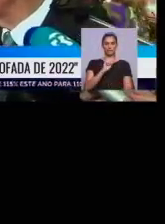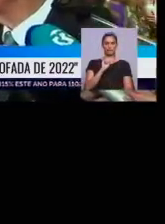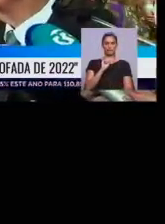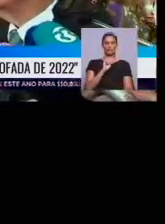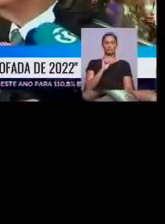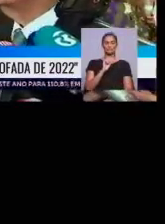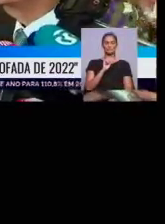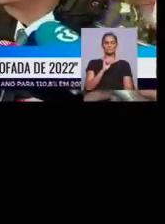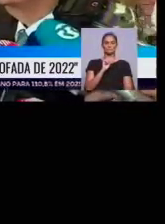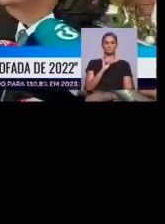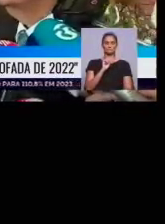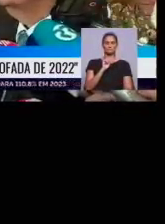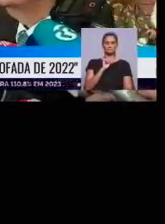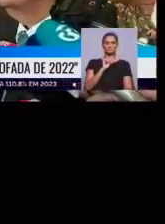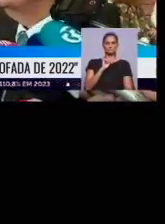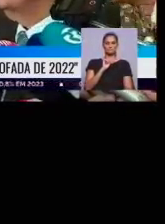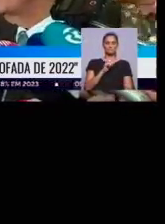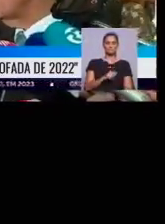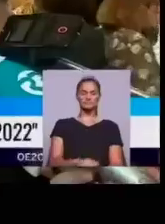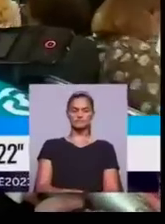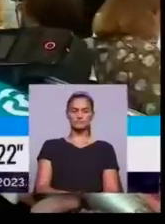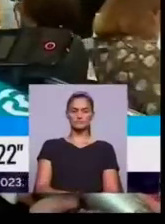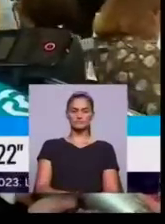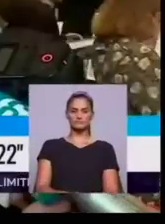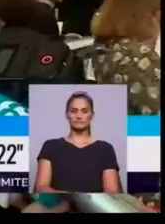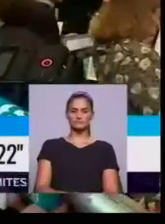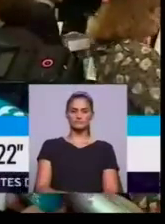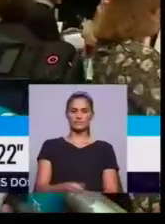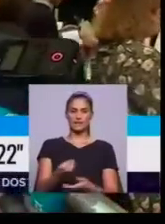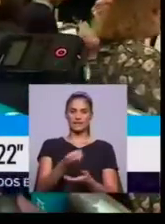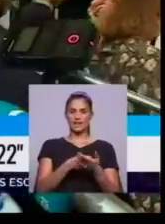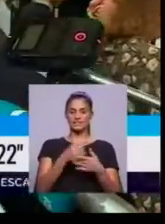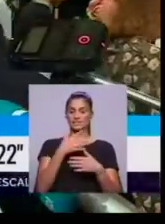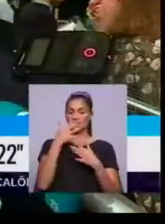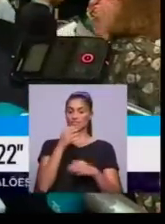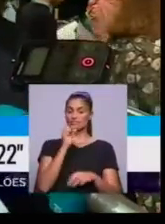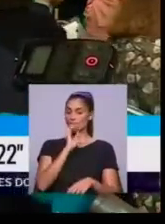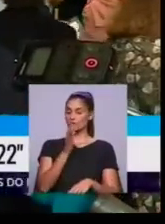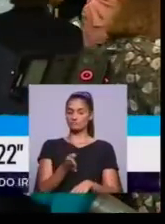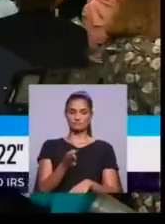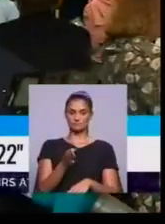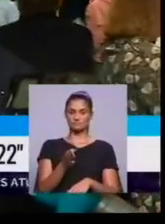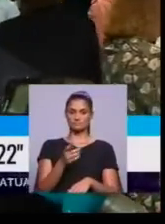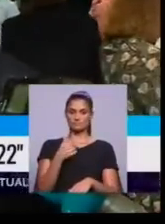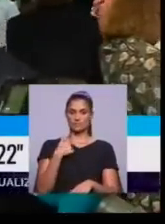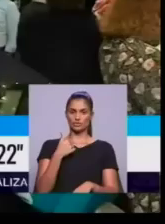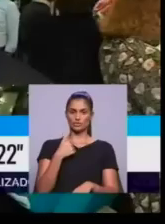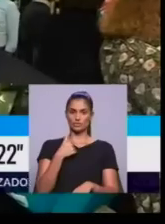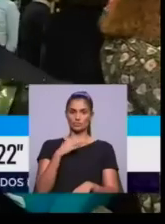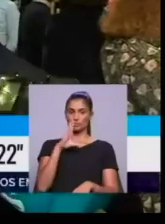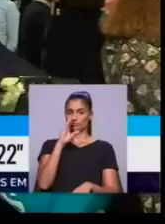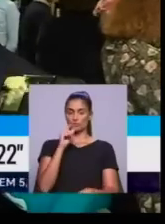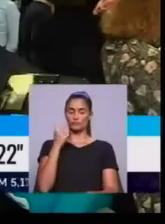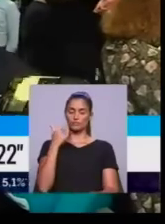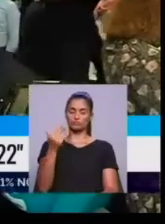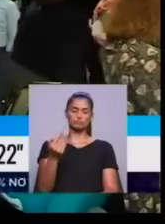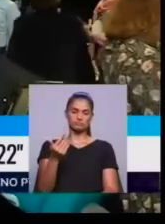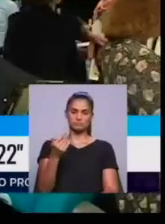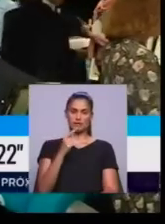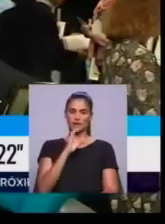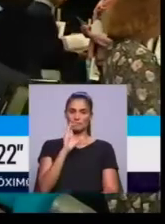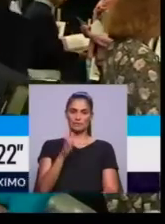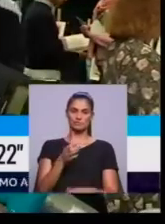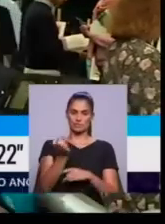sim Diga lá qual é a posição ninguém tem certeza ora muito bem eu não tenho uma bola de cristal a países